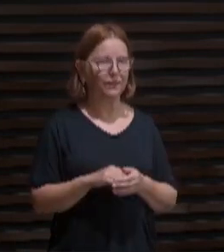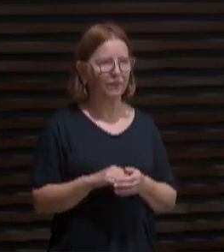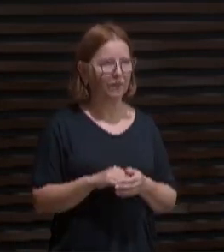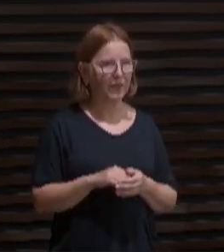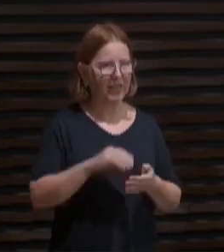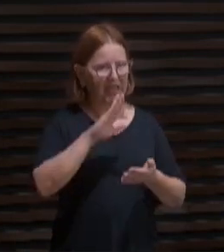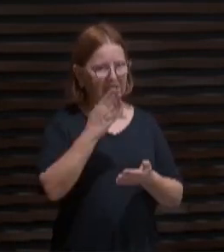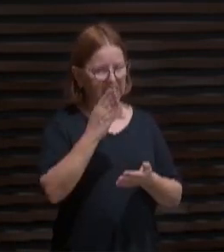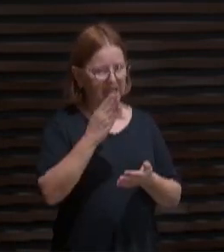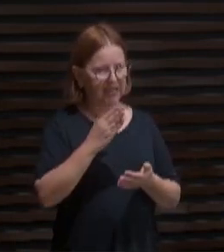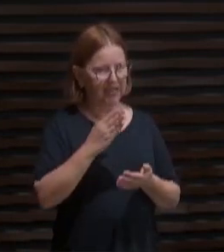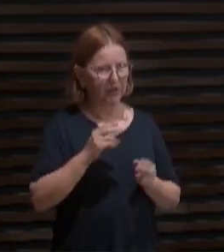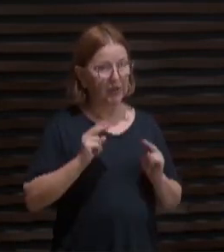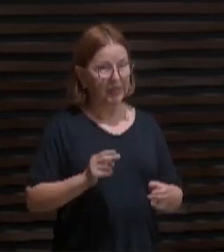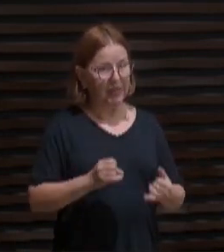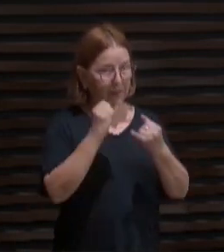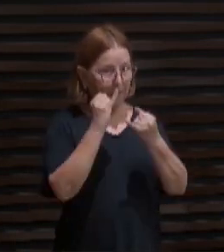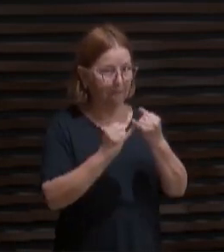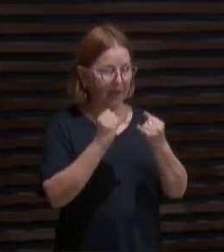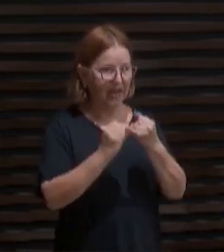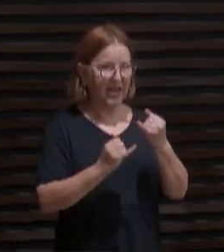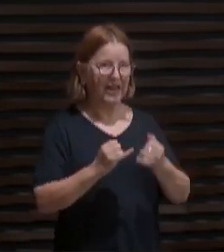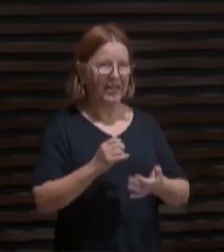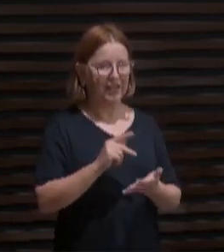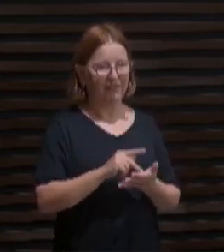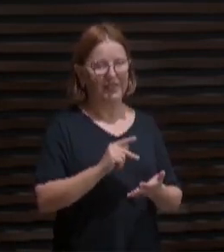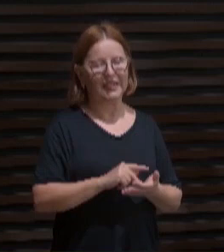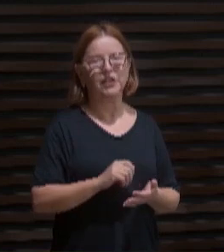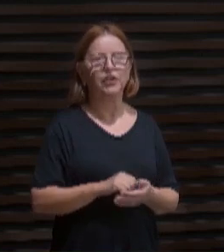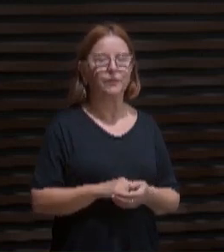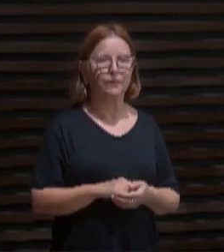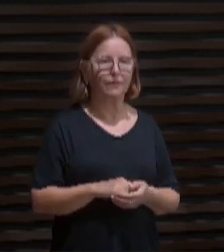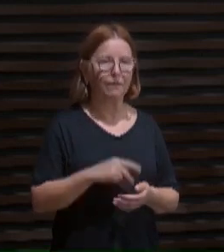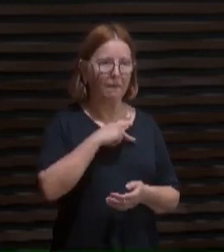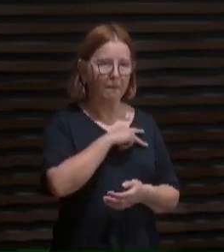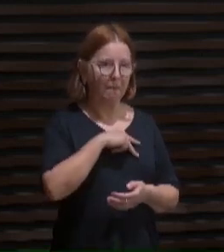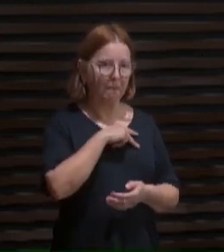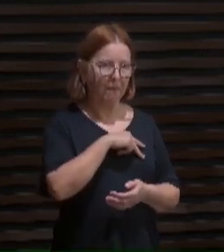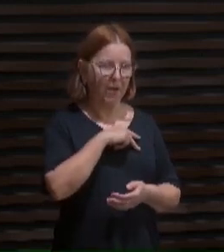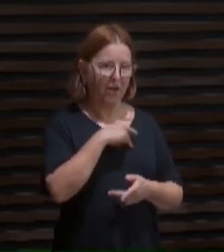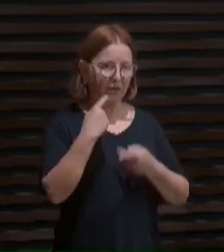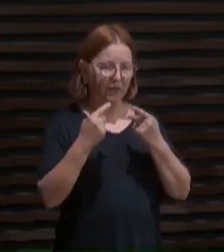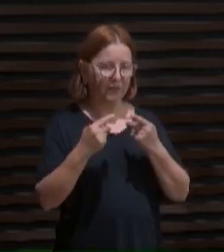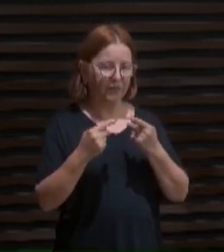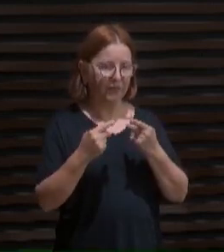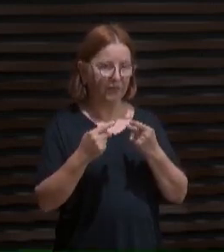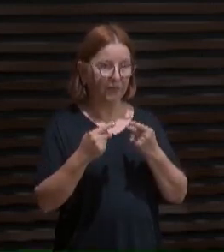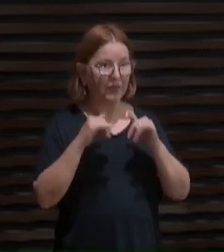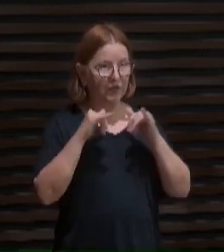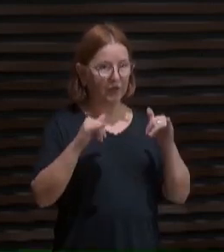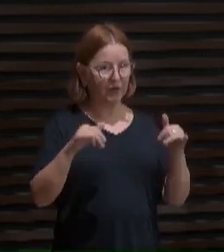uma aparência da verdade. Aqui diz Paulo aqui, assim digo para que